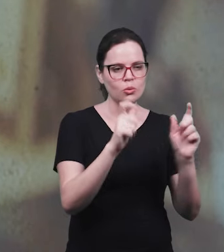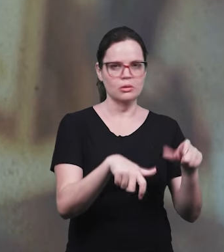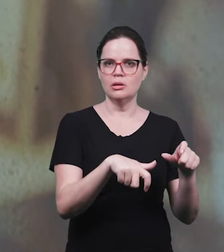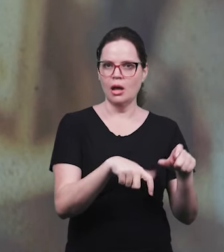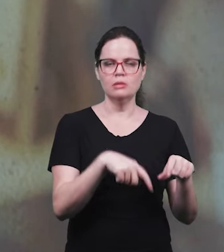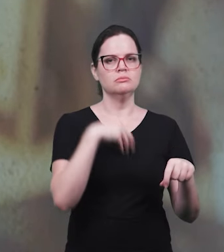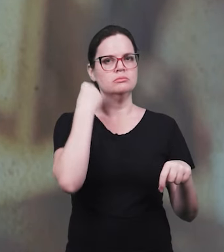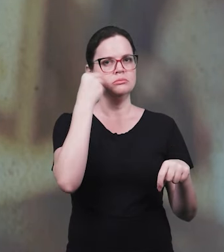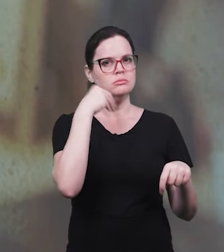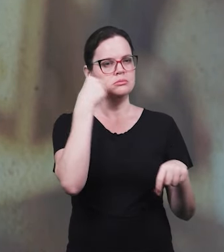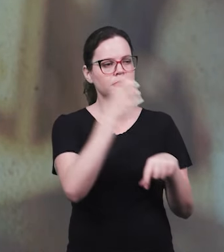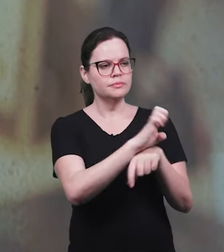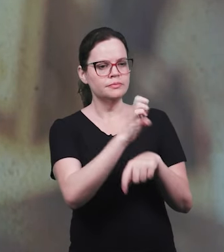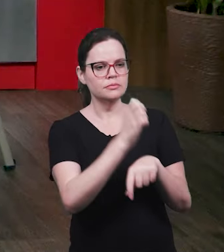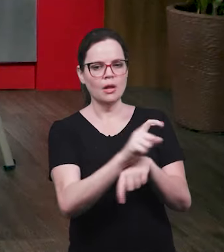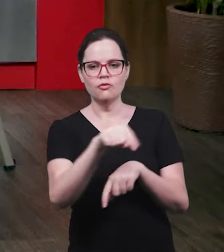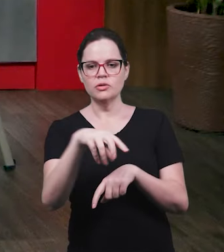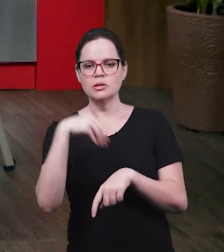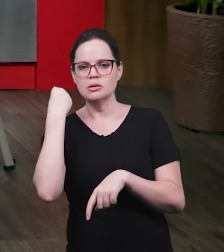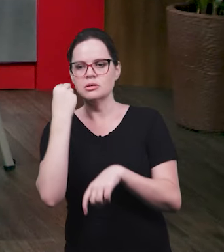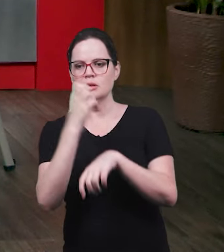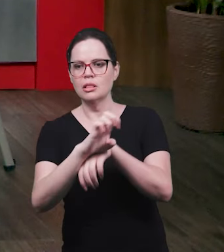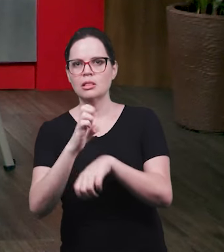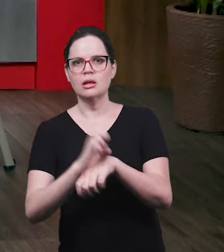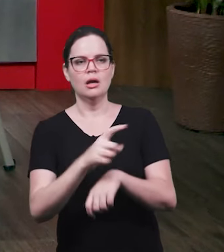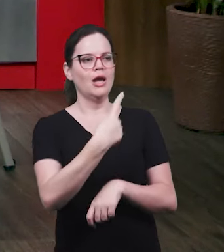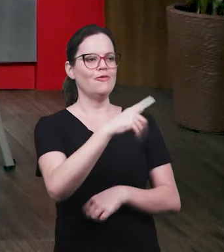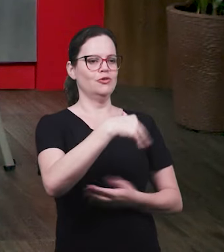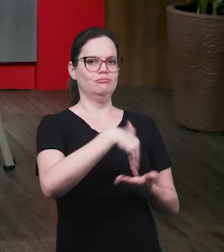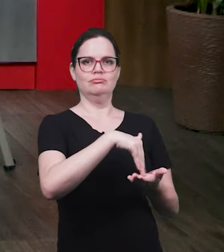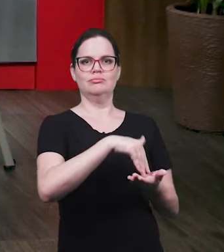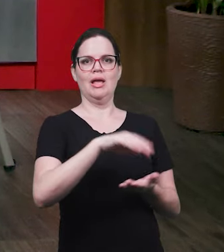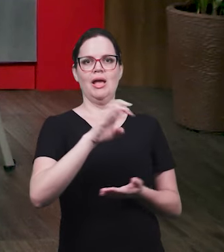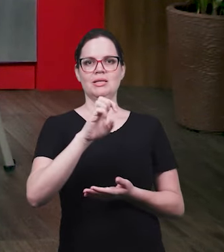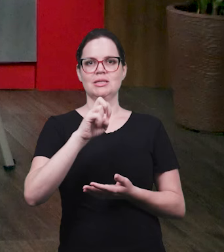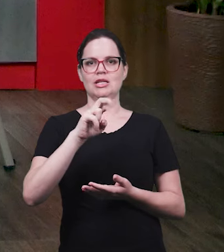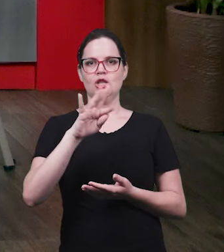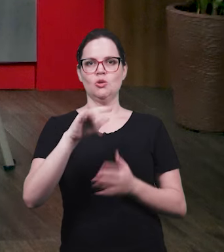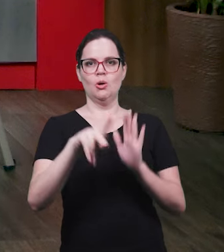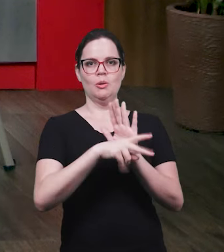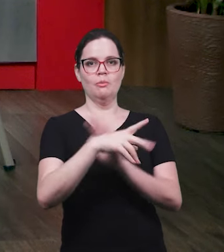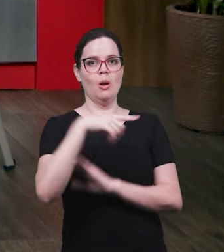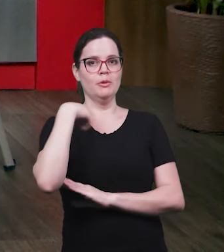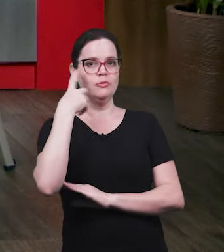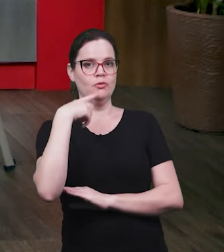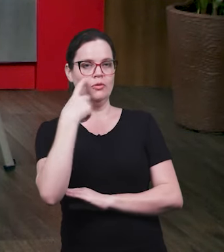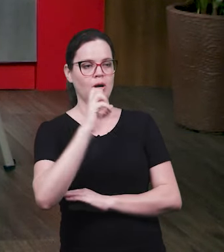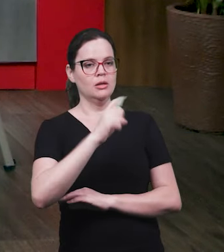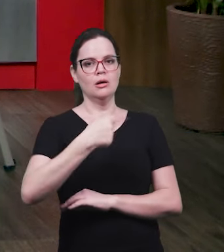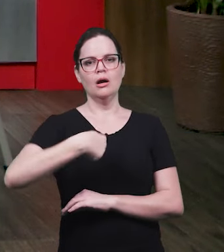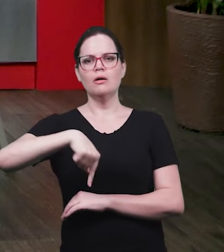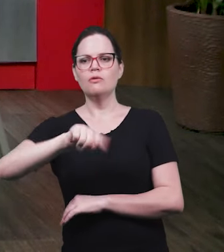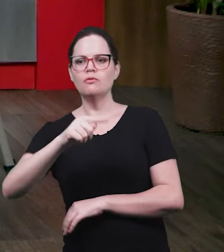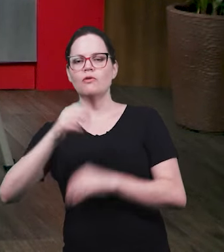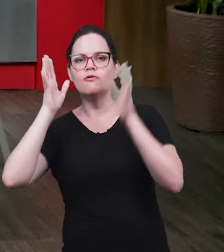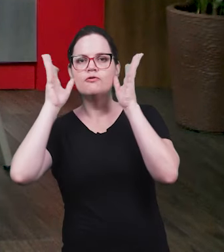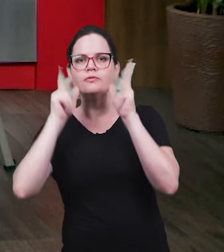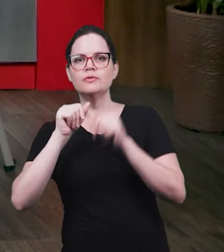Então, eu estou fazendo curso de Direito, então eu vou para um escritório de advocacia, eu também posso ir para um órgão